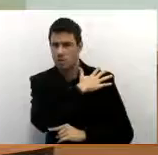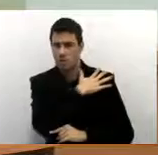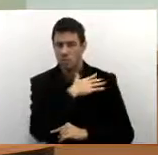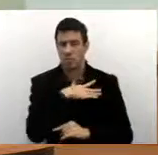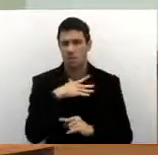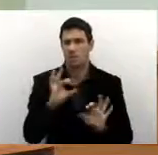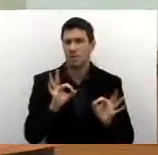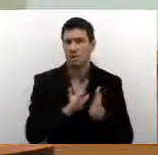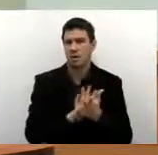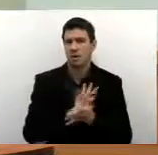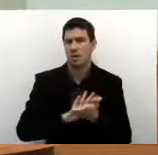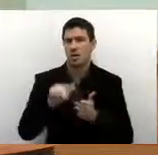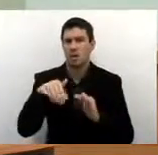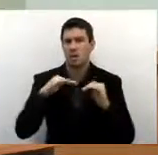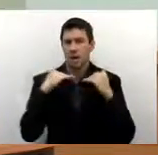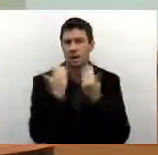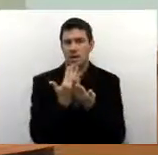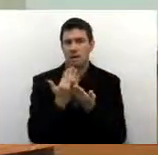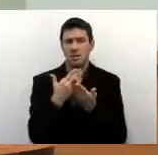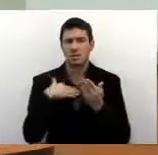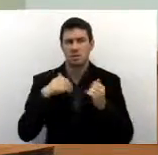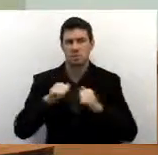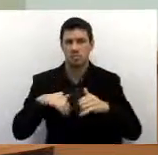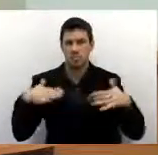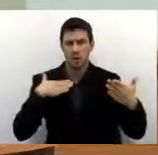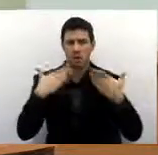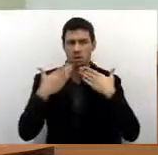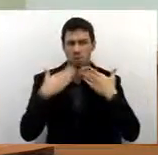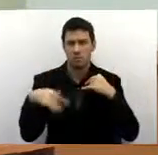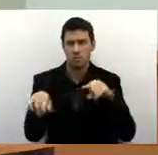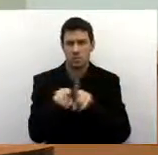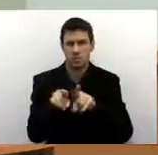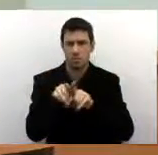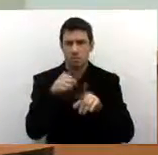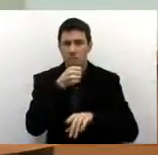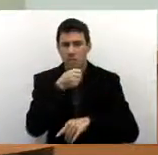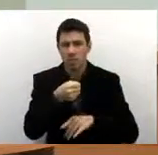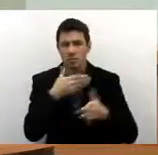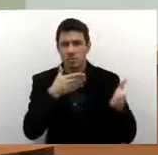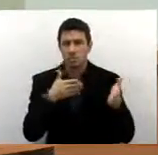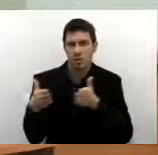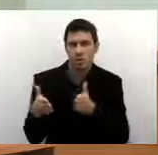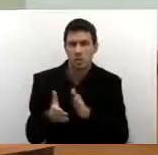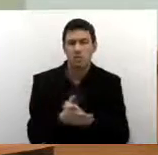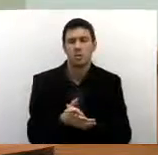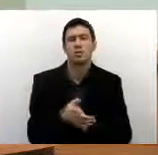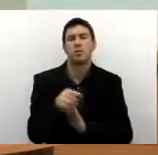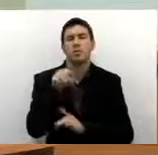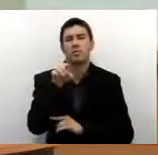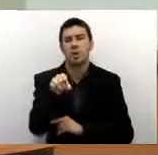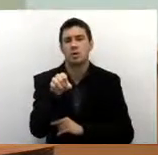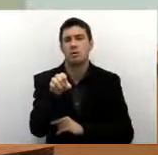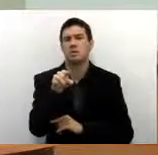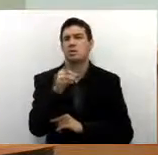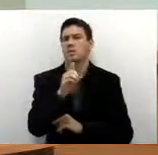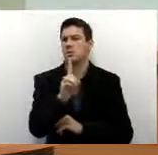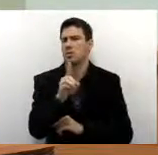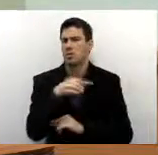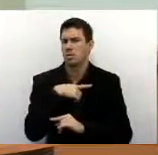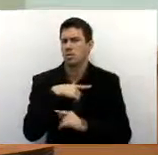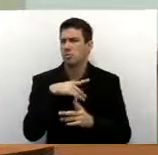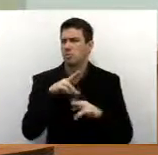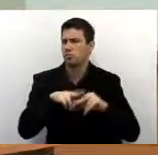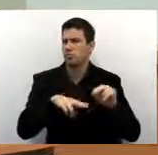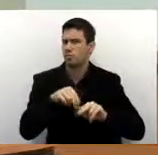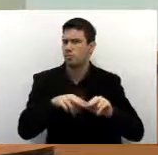casa democrática, uma casa de leis, o parlamento, onde o vereador pode sim pedir pela ordem. Tá? Vossa excelência indeferiu com a justificativa que